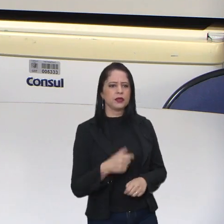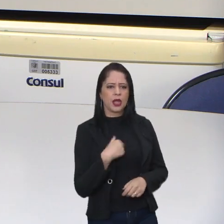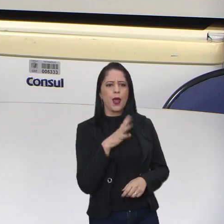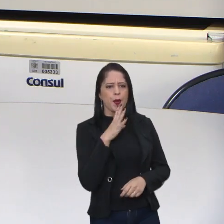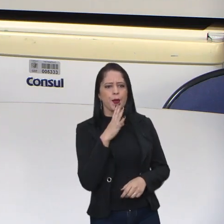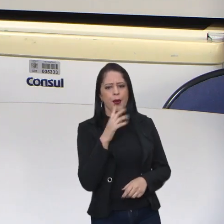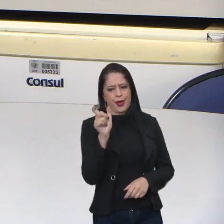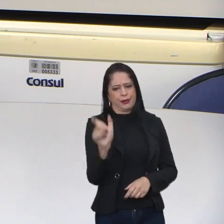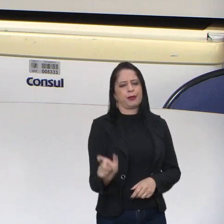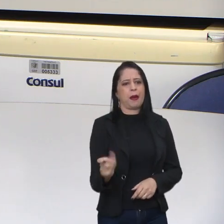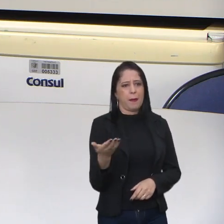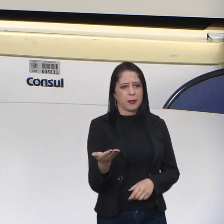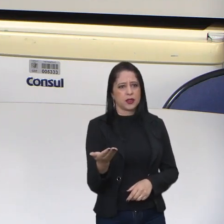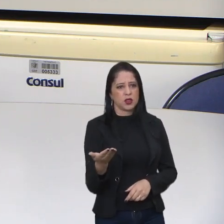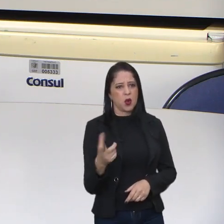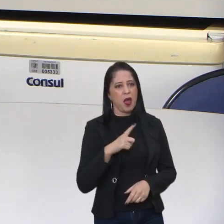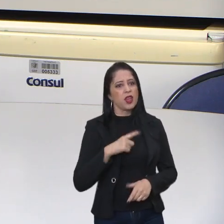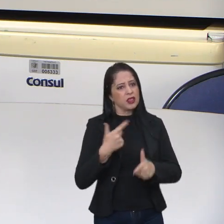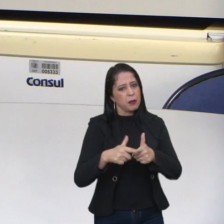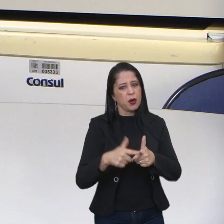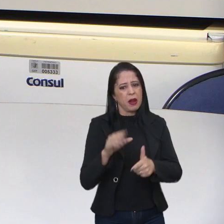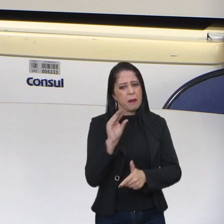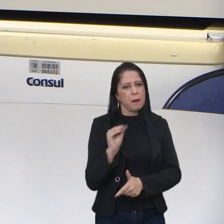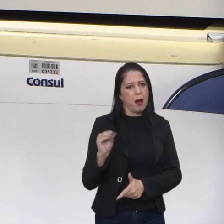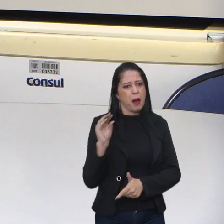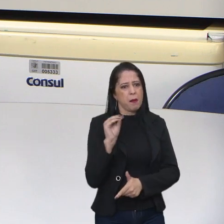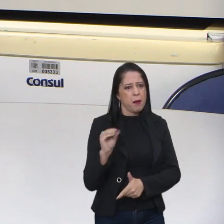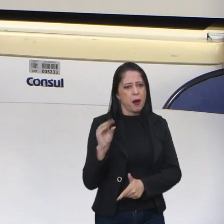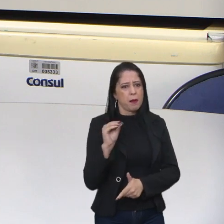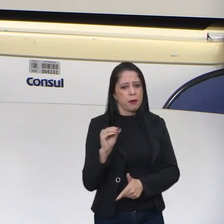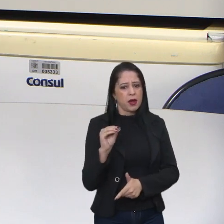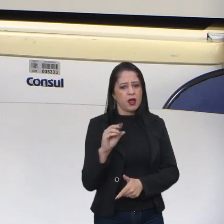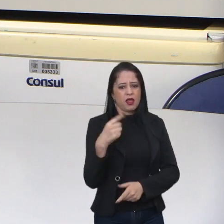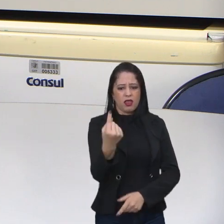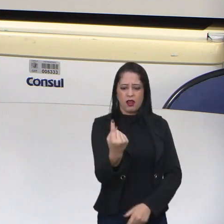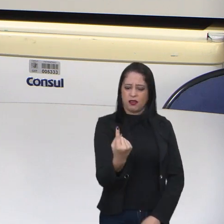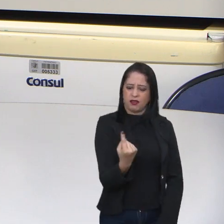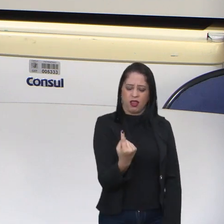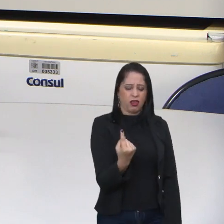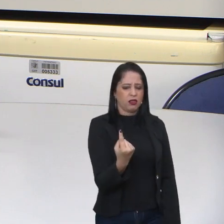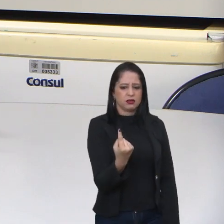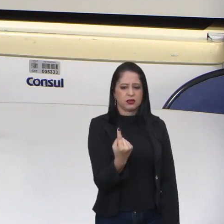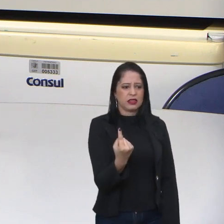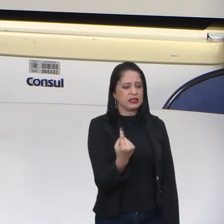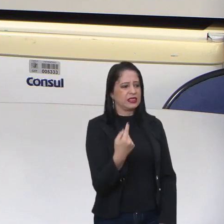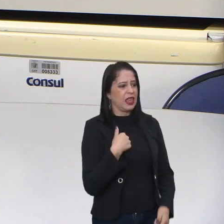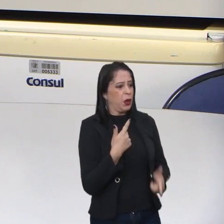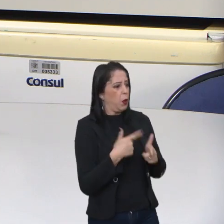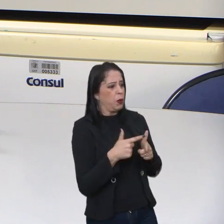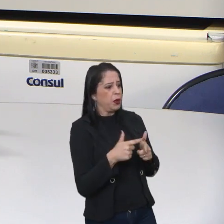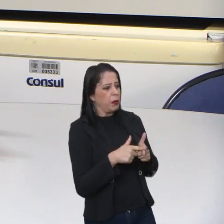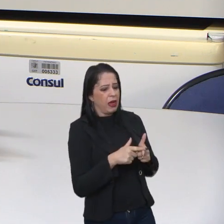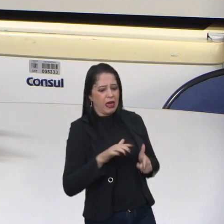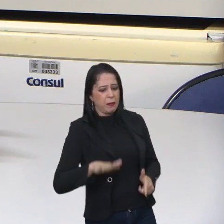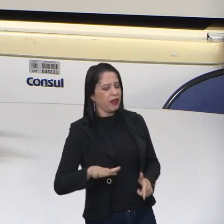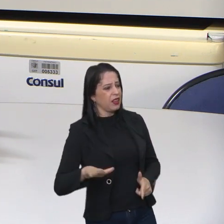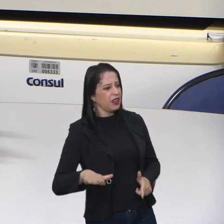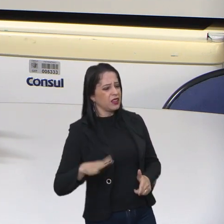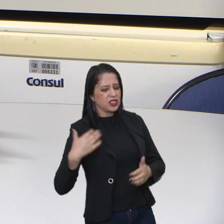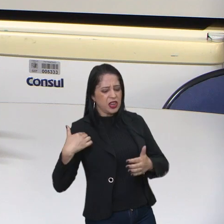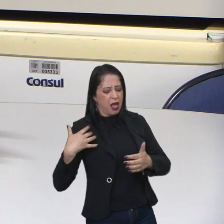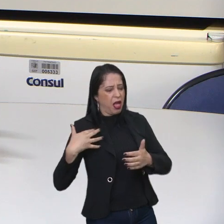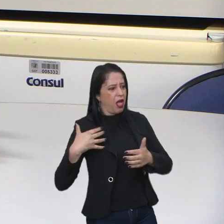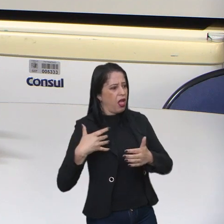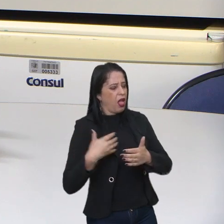que eu conheço muito que tem um problema de na fala e ele mesmo que me procurou e falou assim eu tenho esse